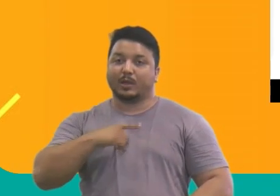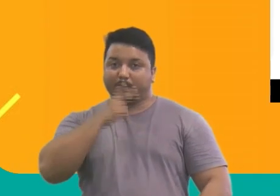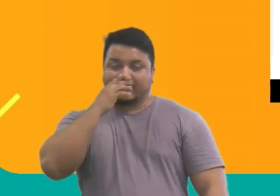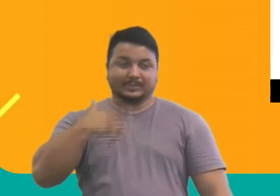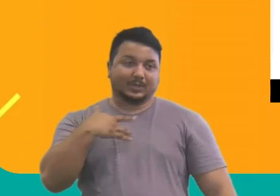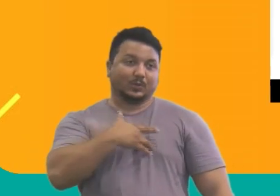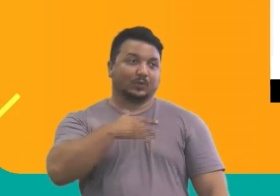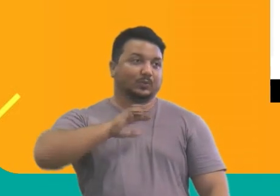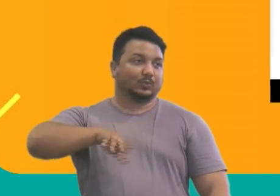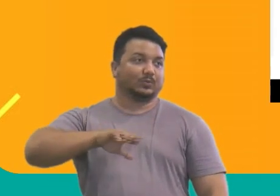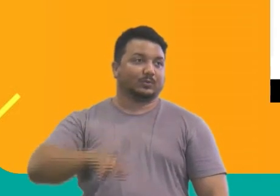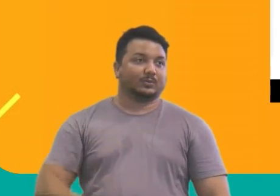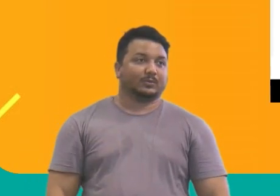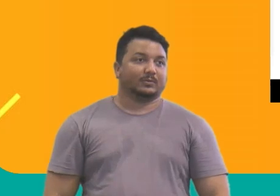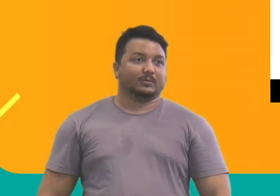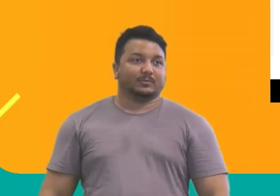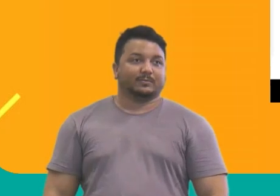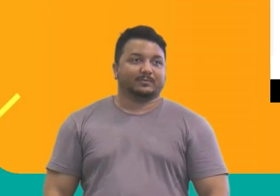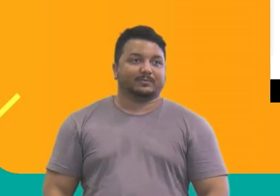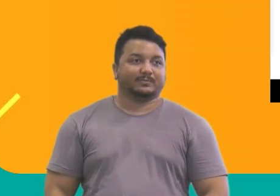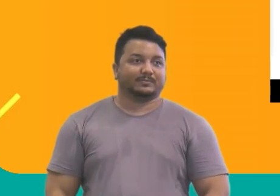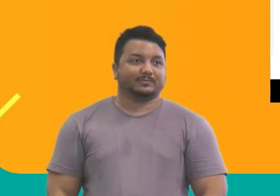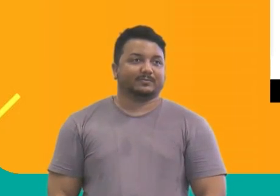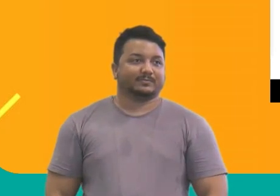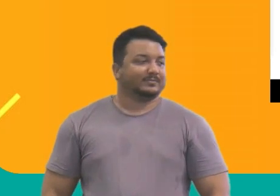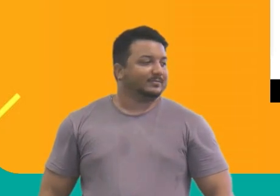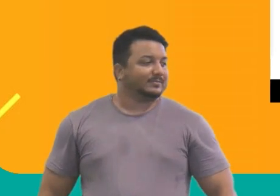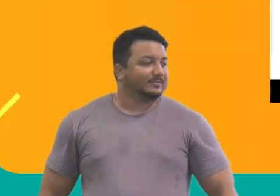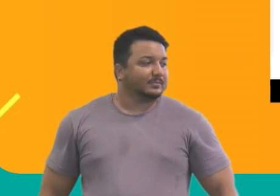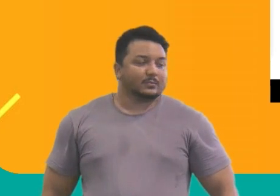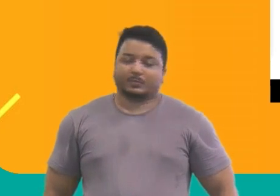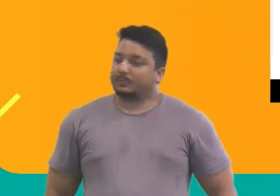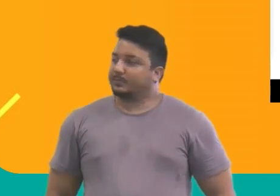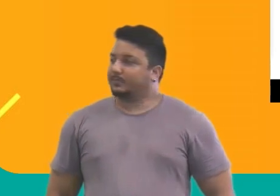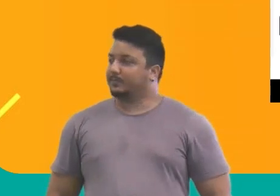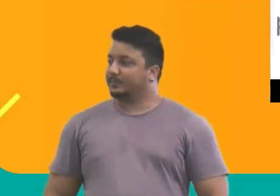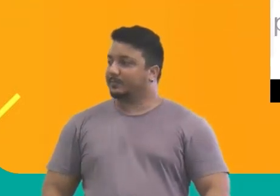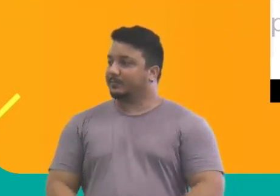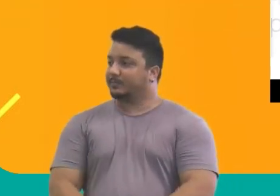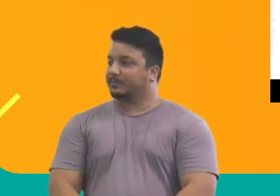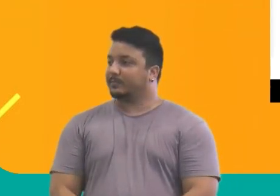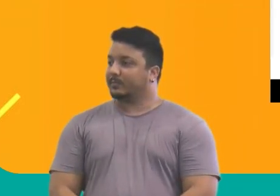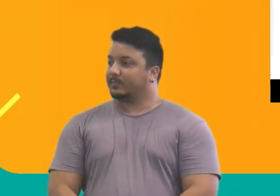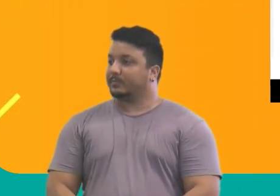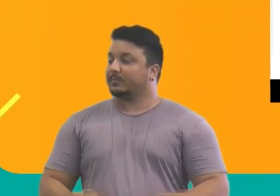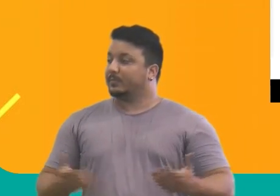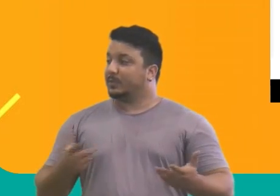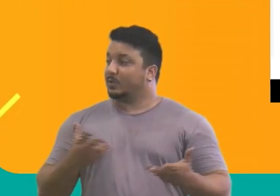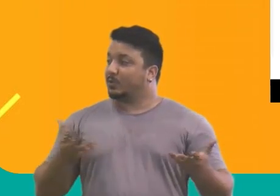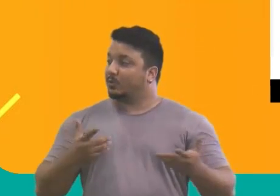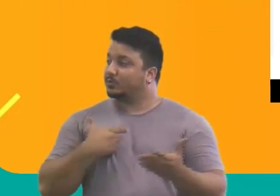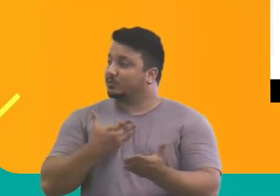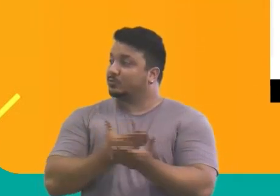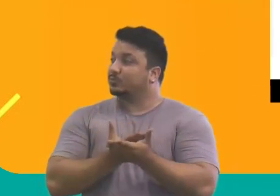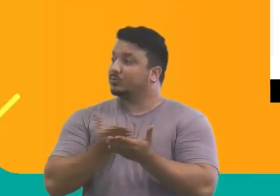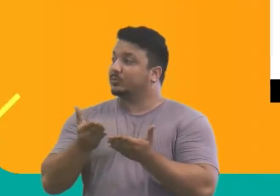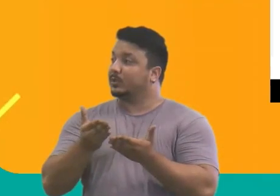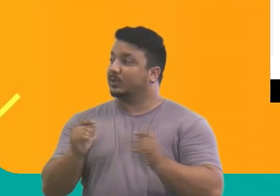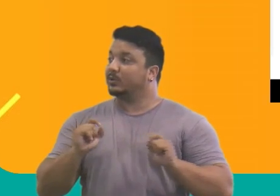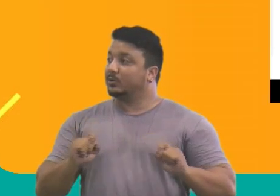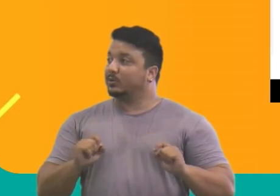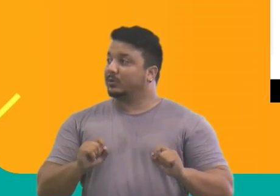sadios. Você me ajuda, meu amor? Você passa? Obrigada. Passo sim. Gente, nosso encontro hoje começa